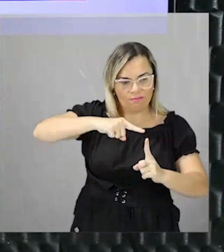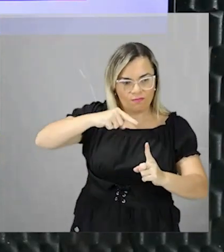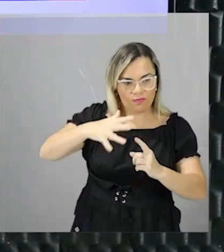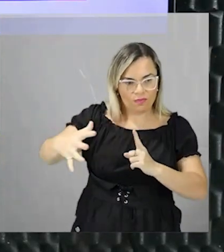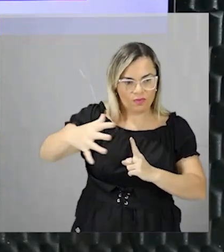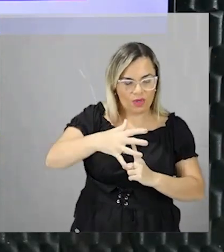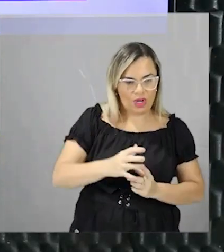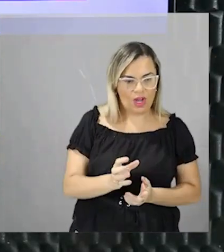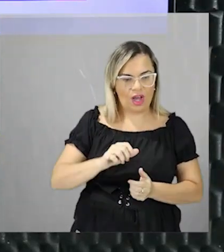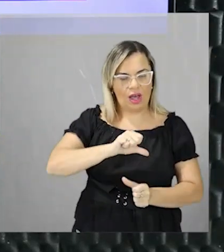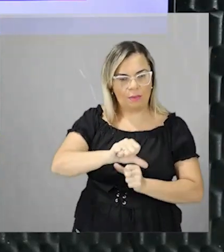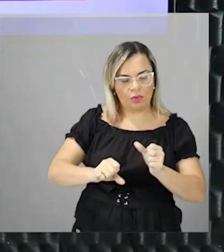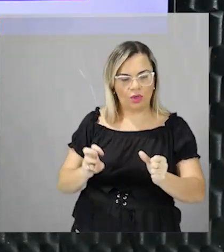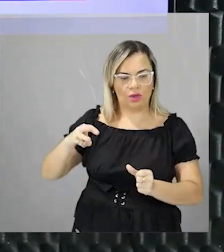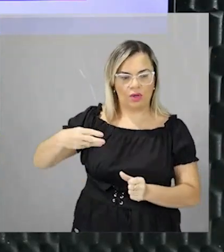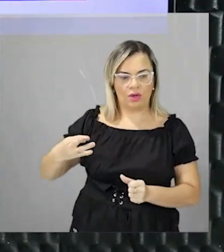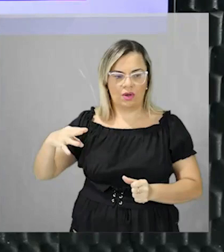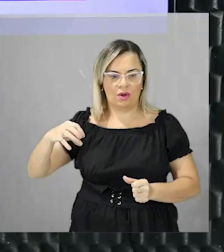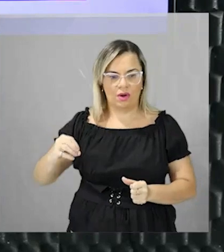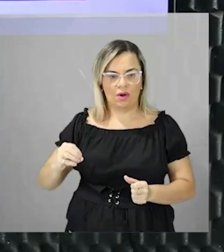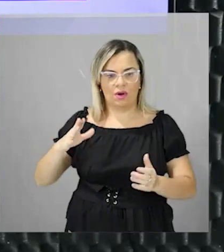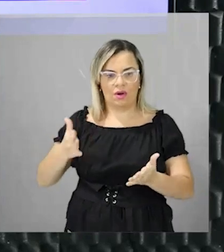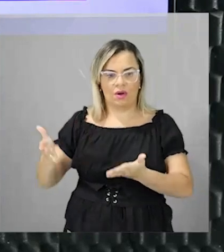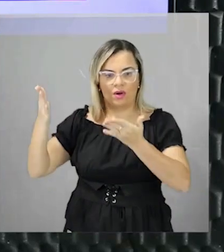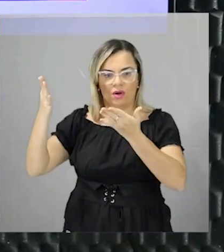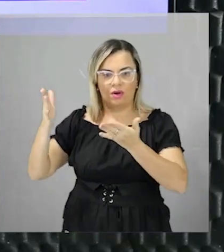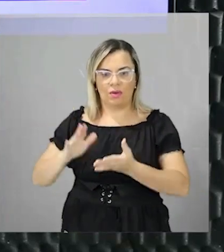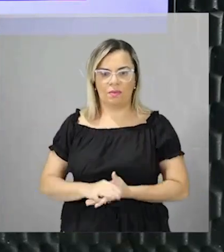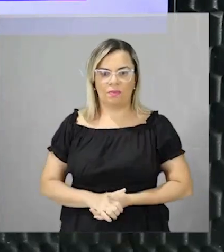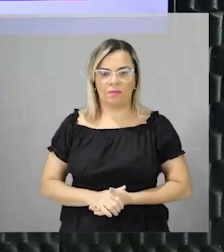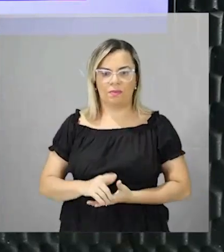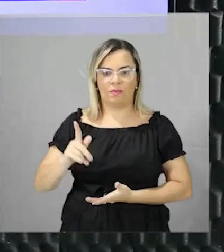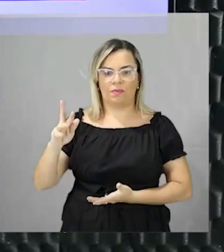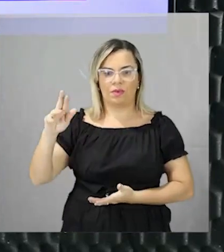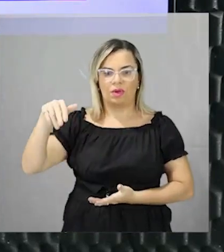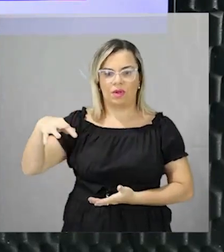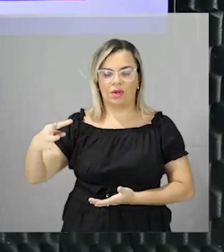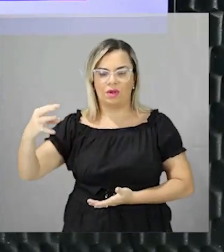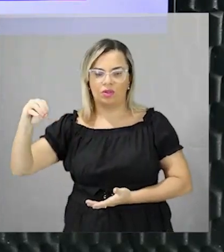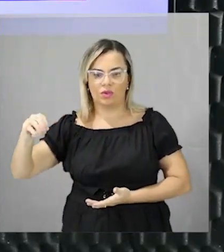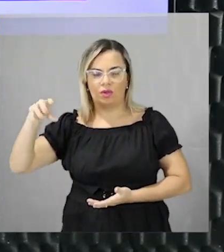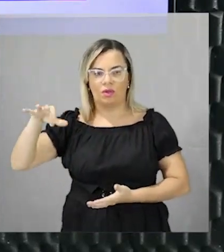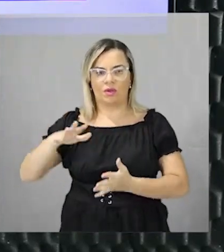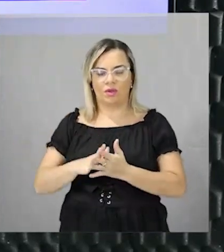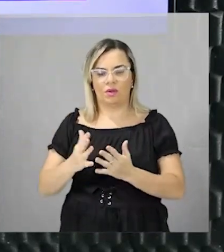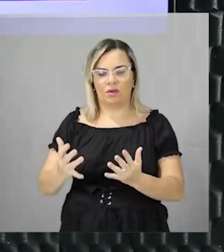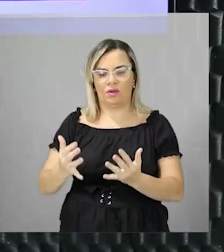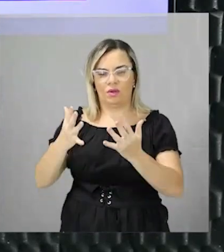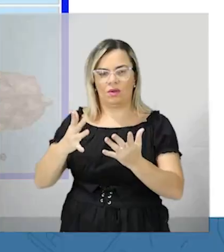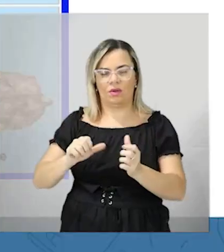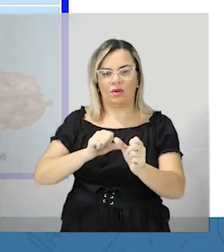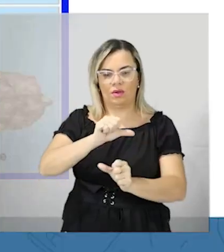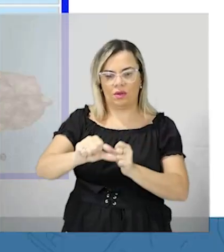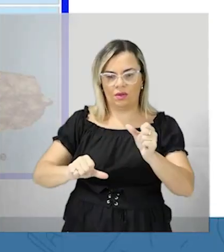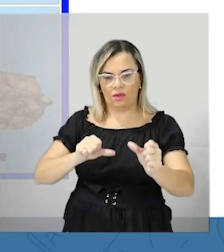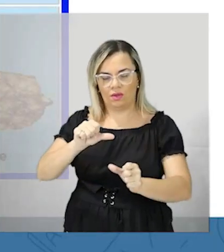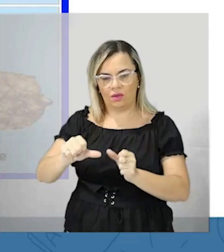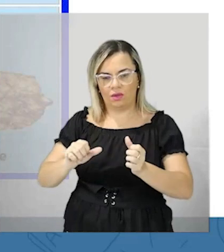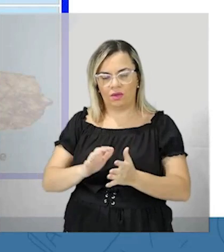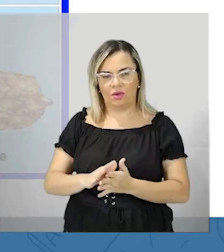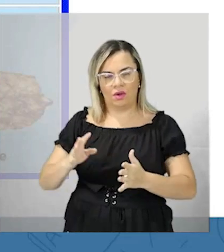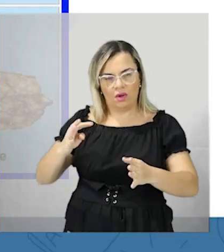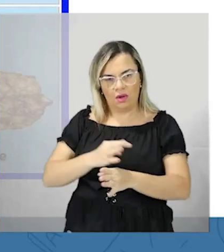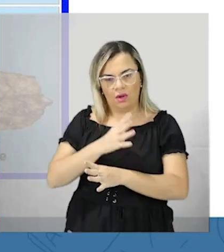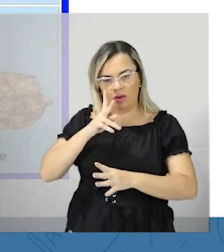o mármore, galera, tá certo? Olha o granito que eu te citei. Tu tem um granito, magmática, virou super saiyajin,